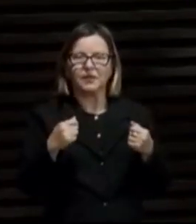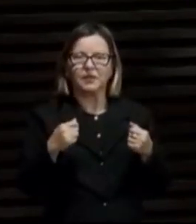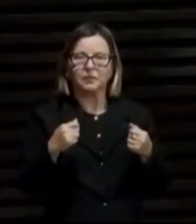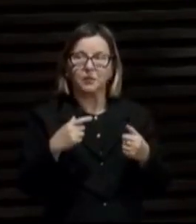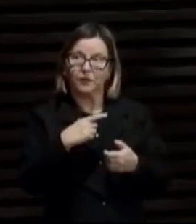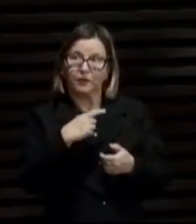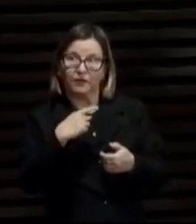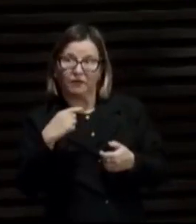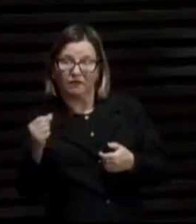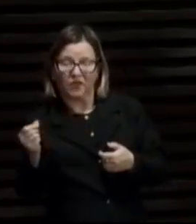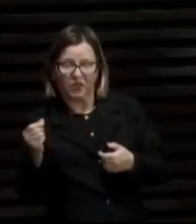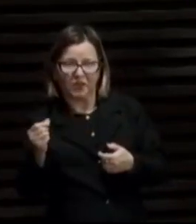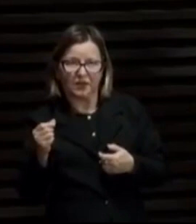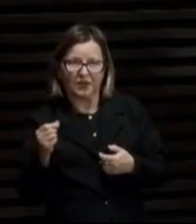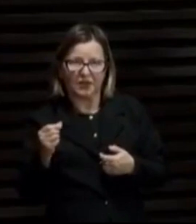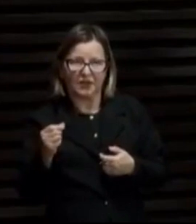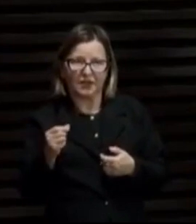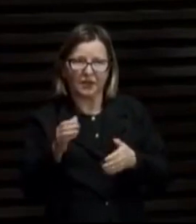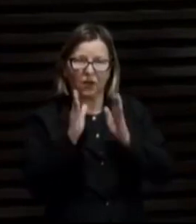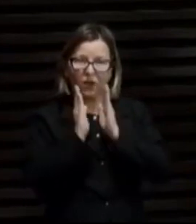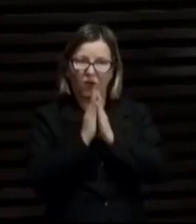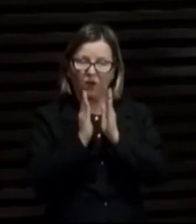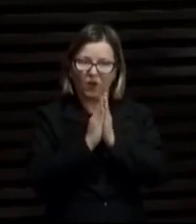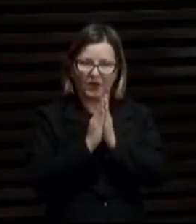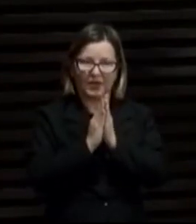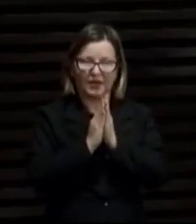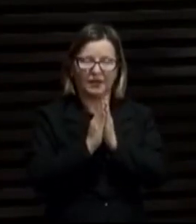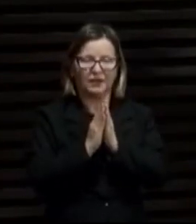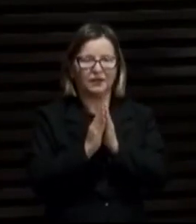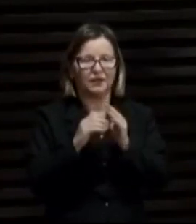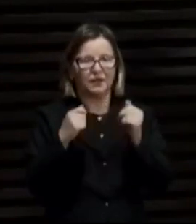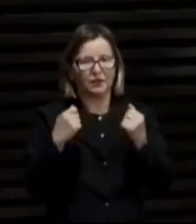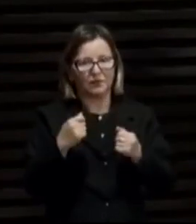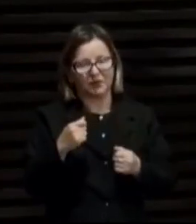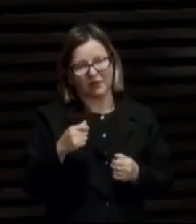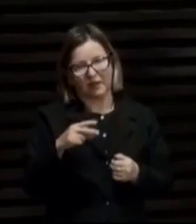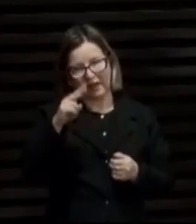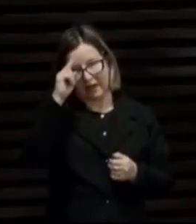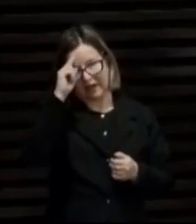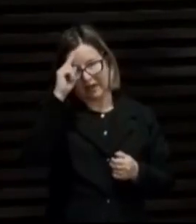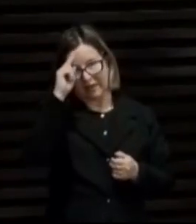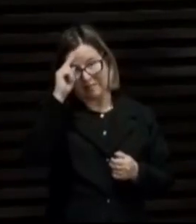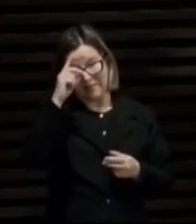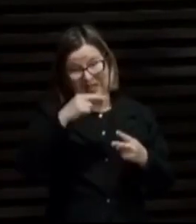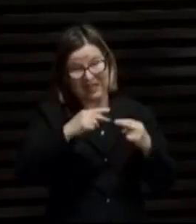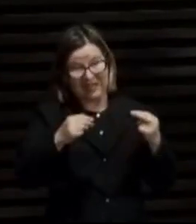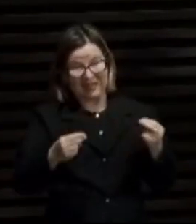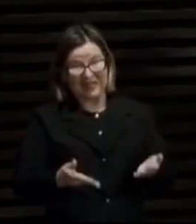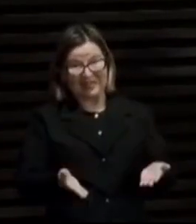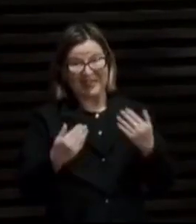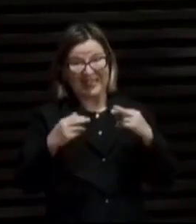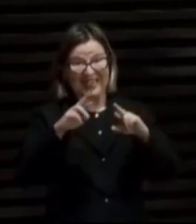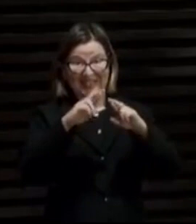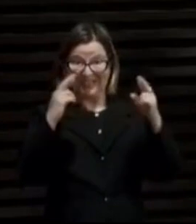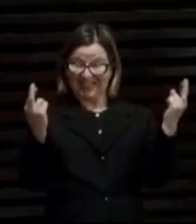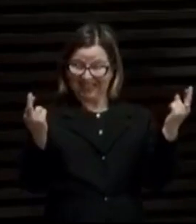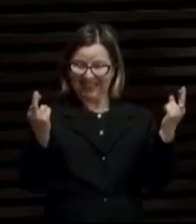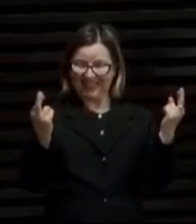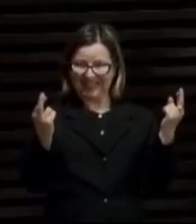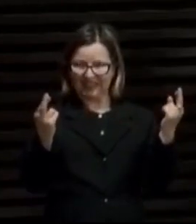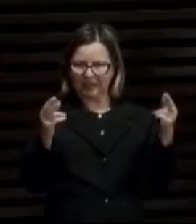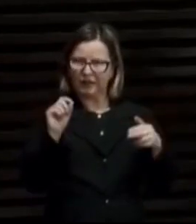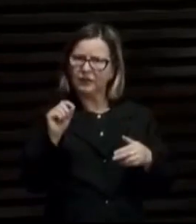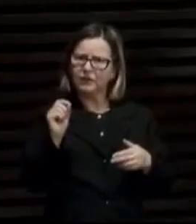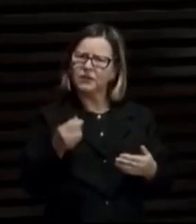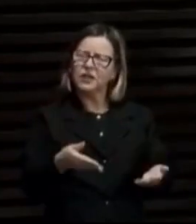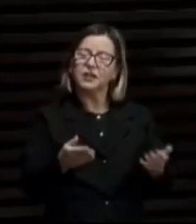diz lá em Lamentações, trazer à memória. Quero trazer à memória aquilo que me dá esperança. E o que nos dá esperança, meus